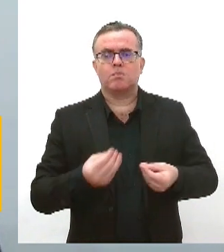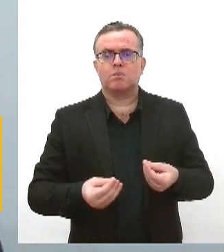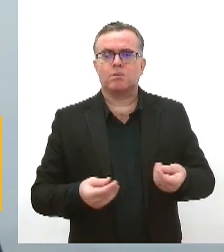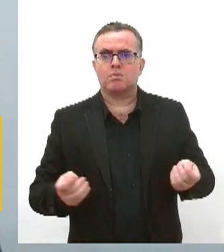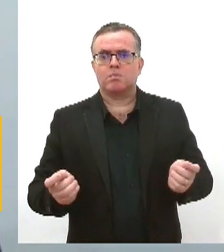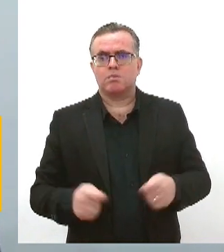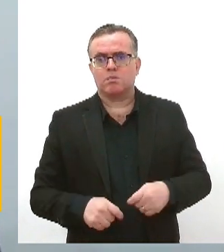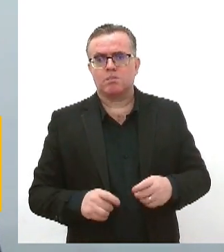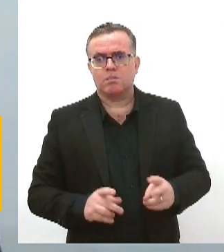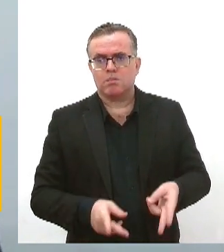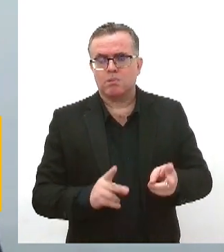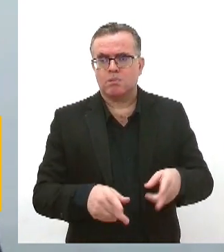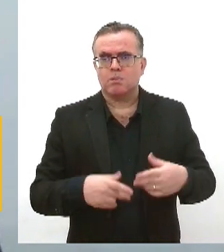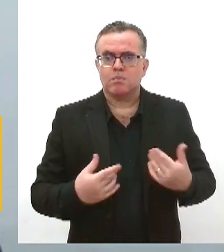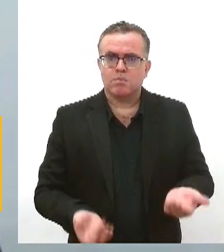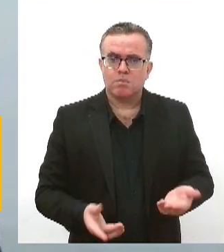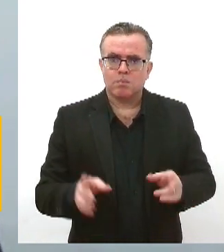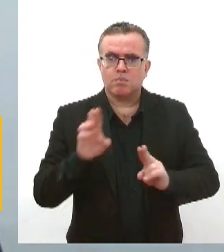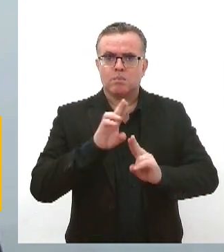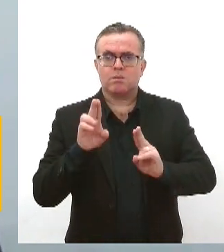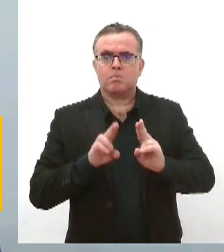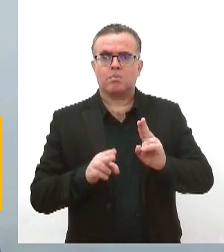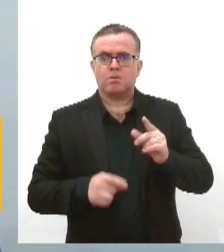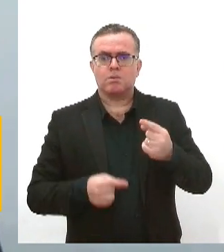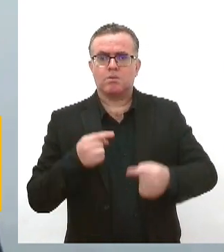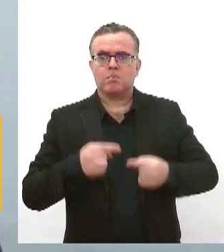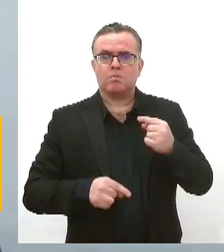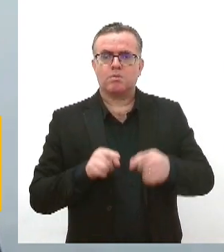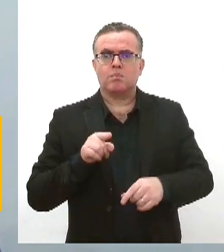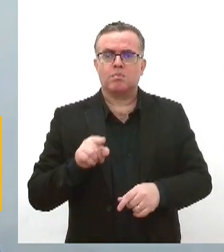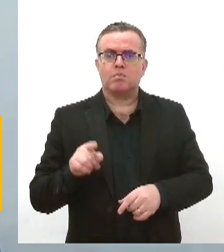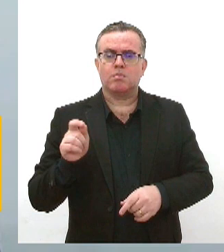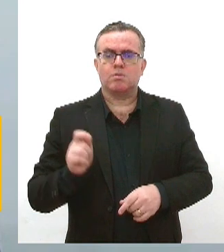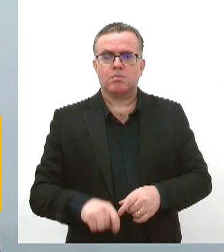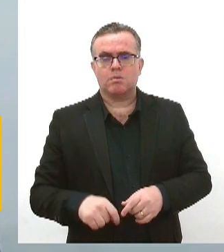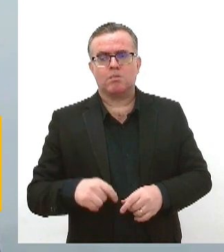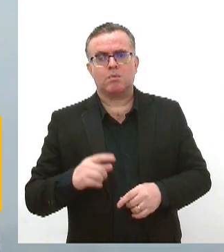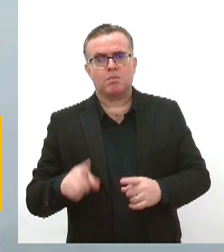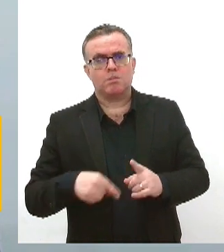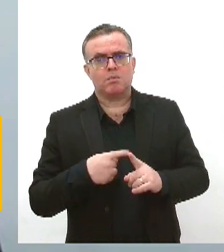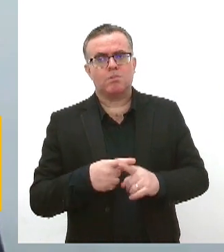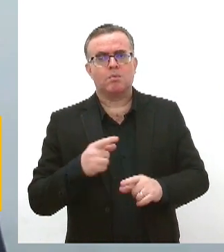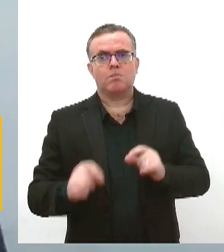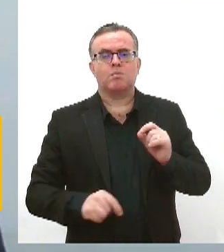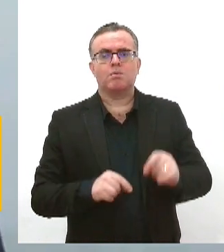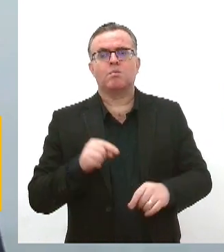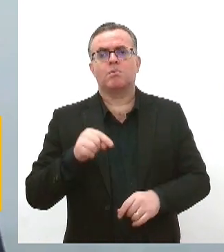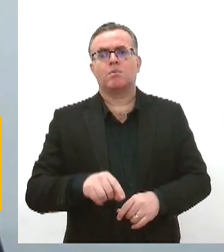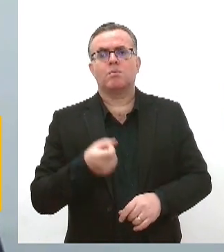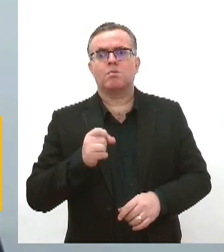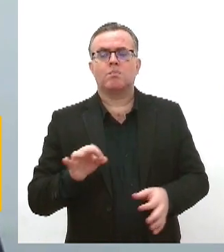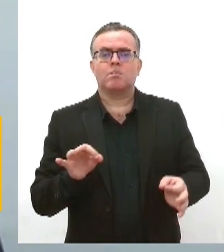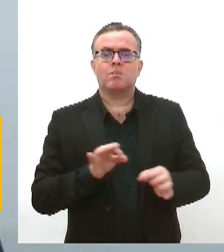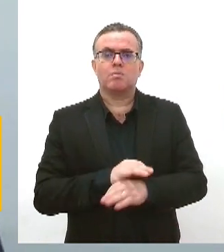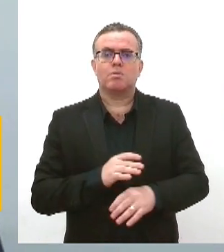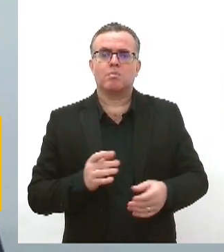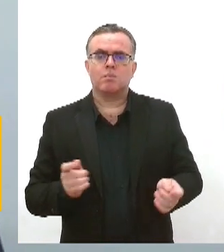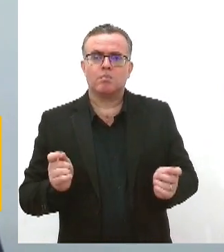da UNALI essas discussões são bem abrangentes. E o estado de Sergipe, como você bem disse,